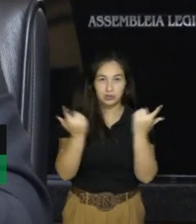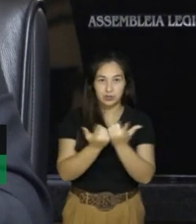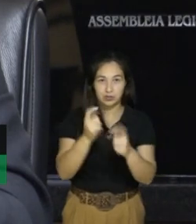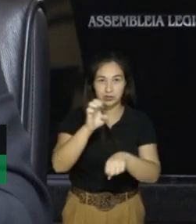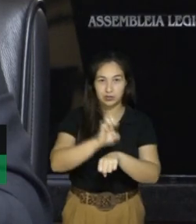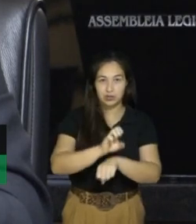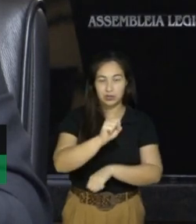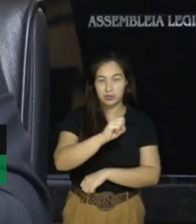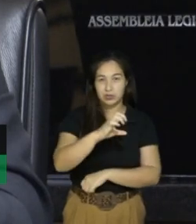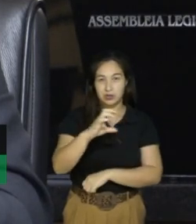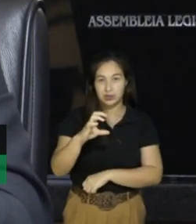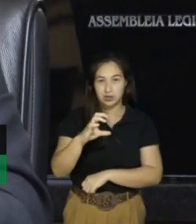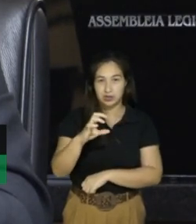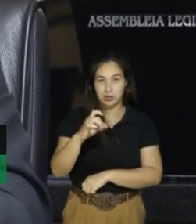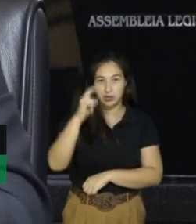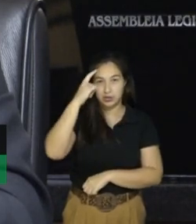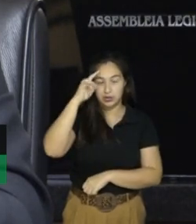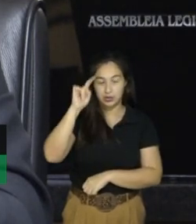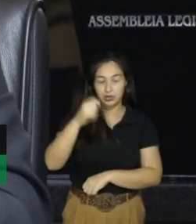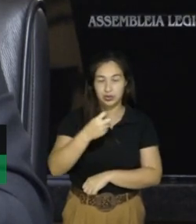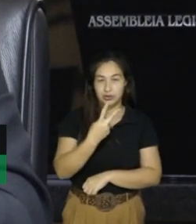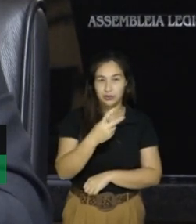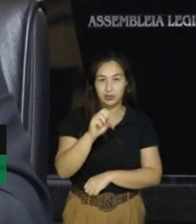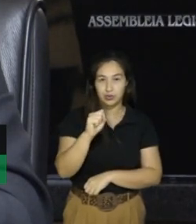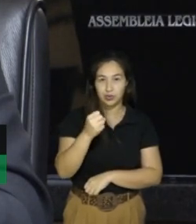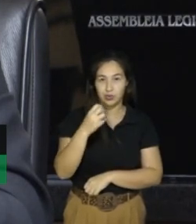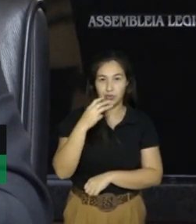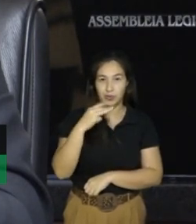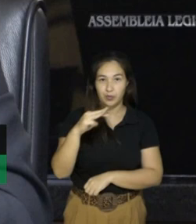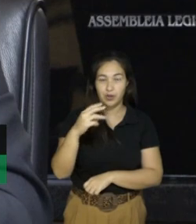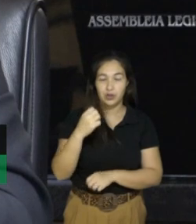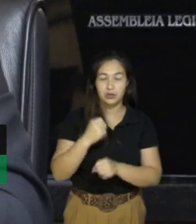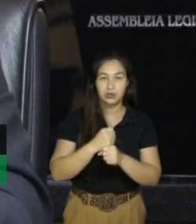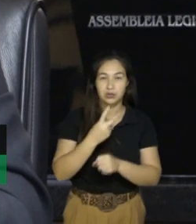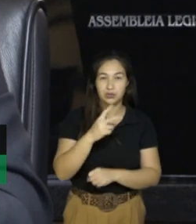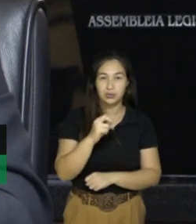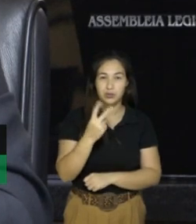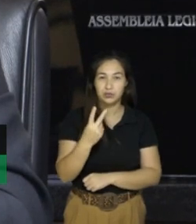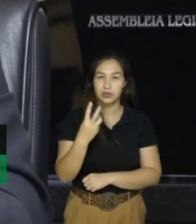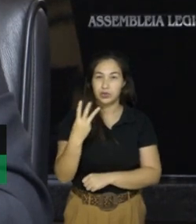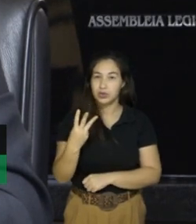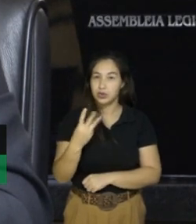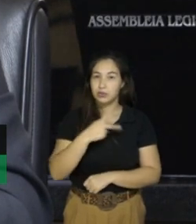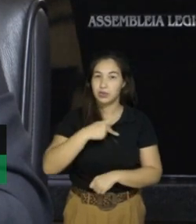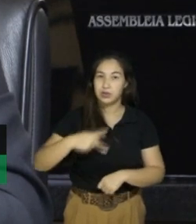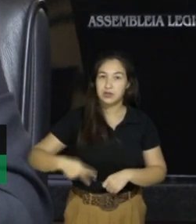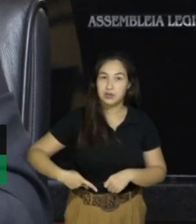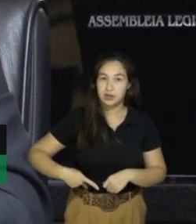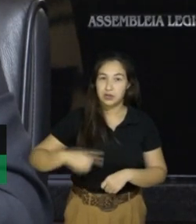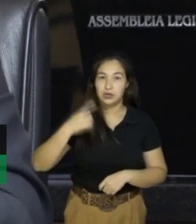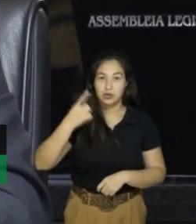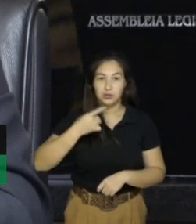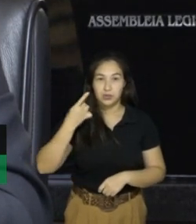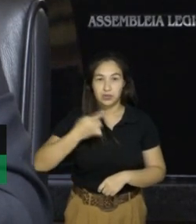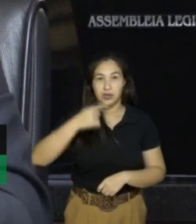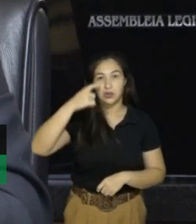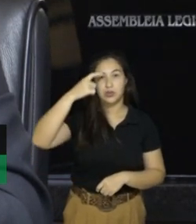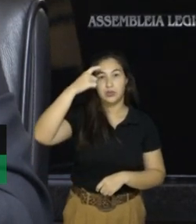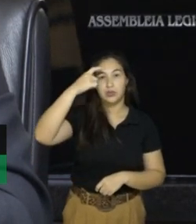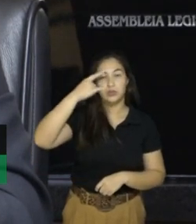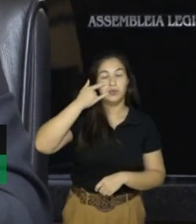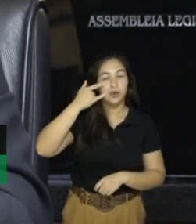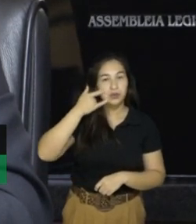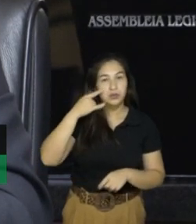Estado de Santa Catarina realizada em 28 de Março 2023 sobre a presidência Deputado Mauro de Natal